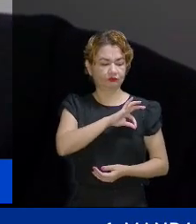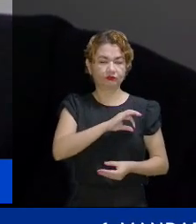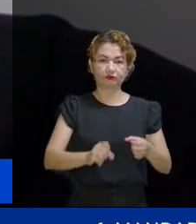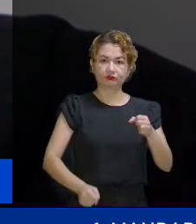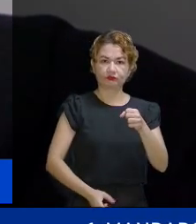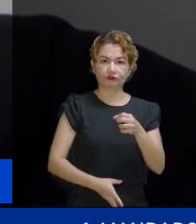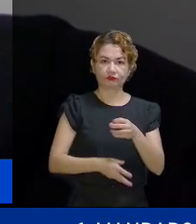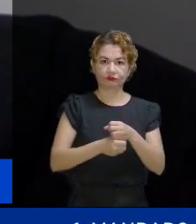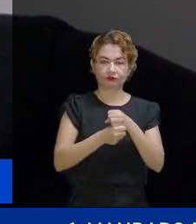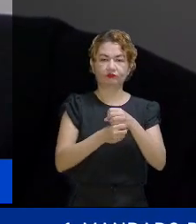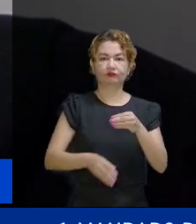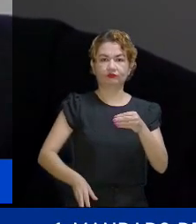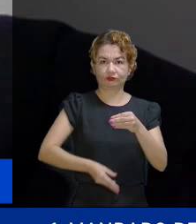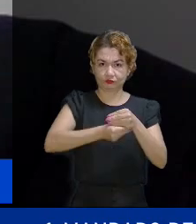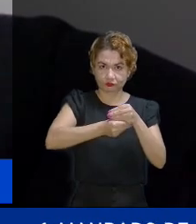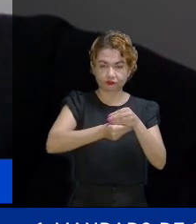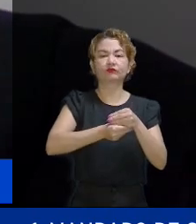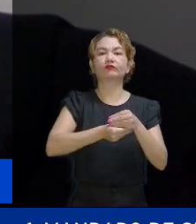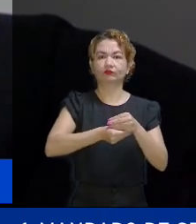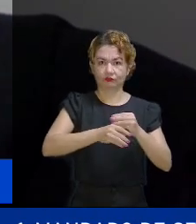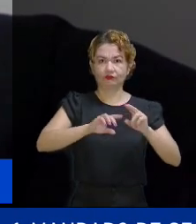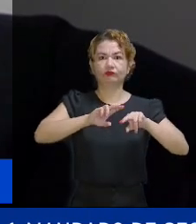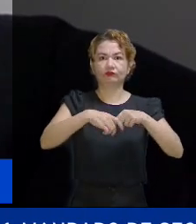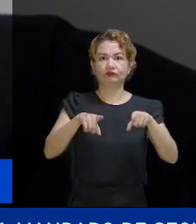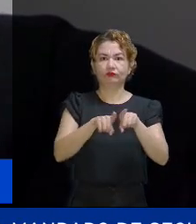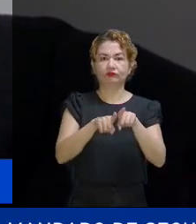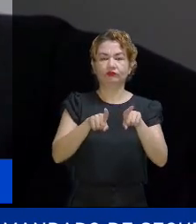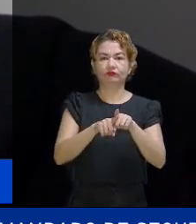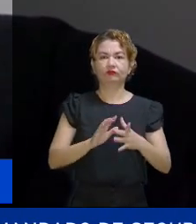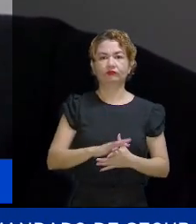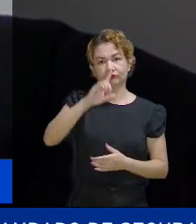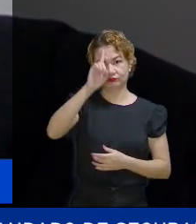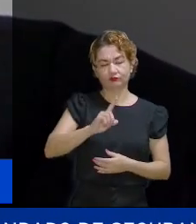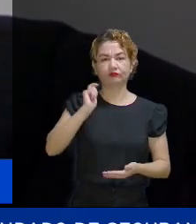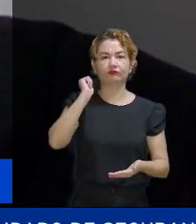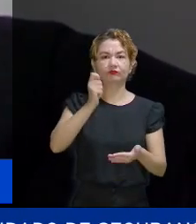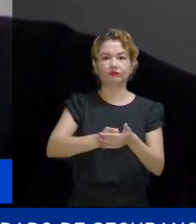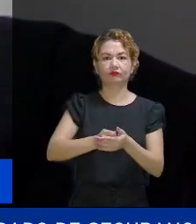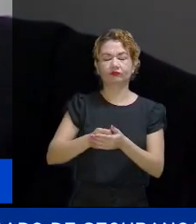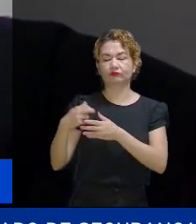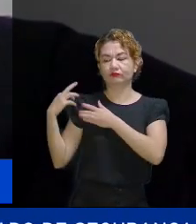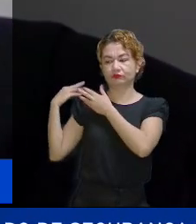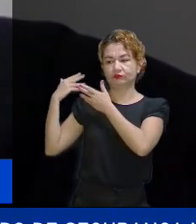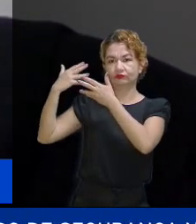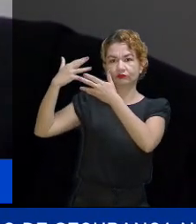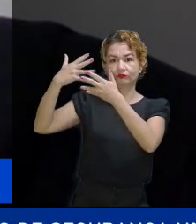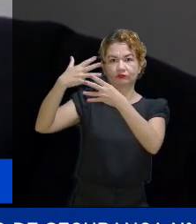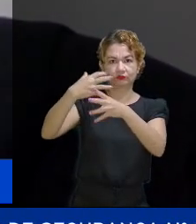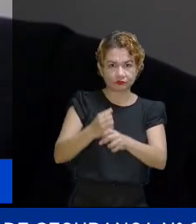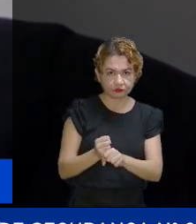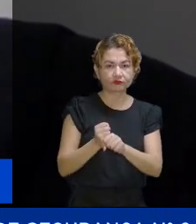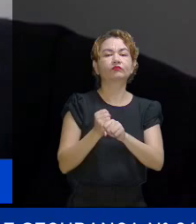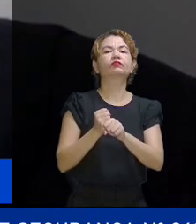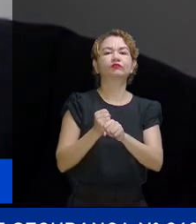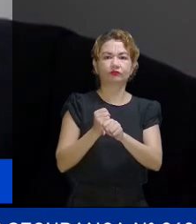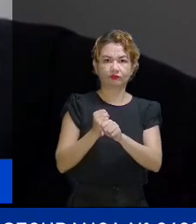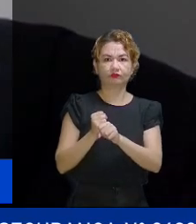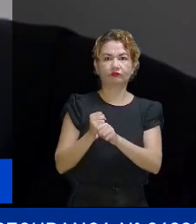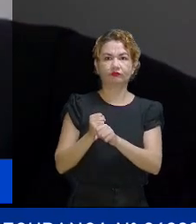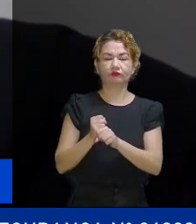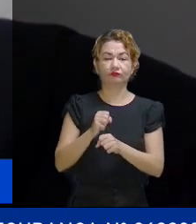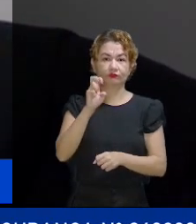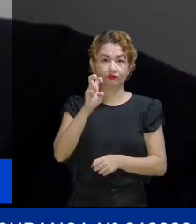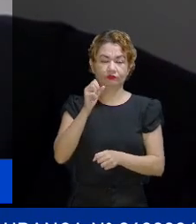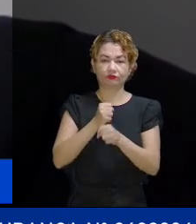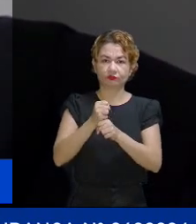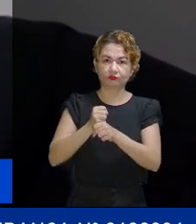bem como para que, em decorrência disso, seja determinado o pagamento retroativo de todas as diferenças devidas nos últimos